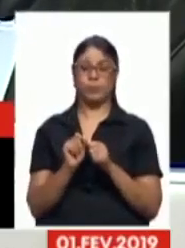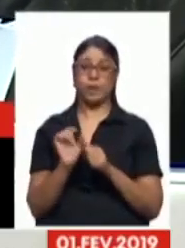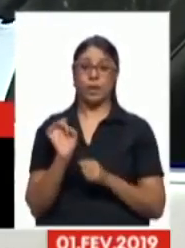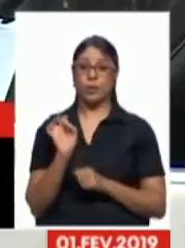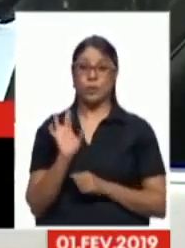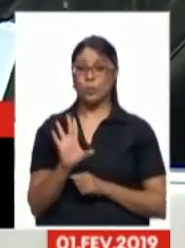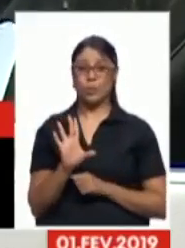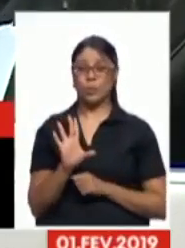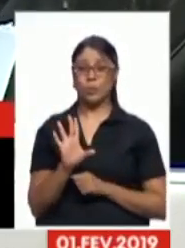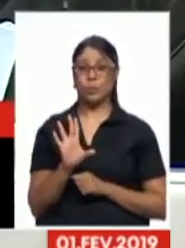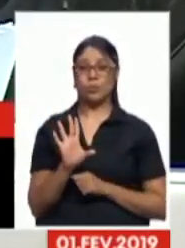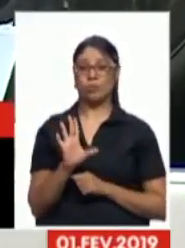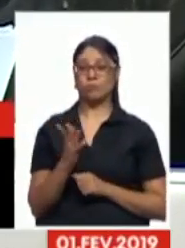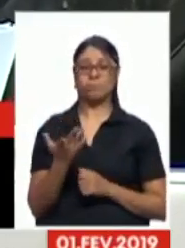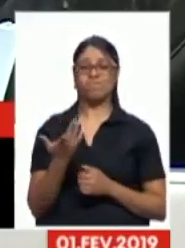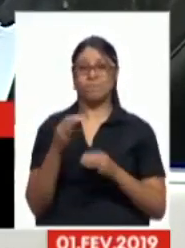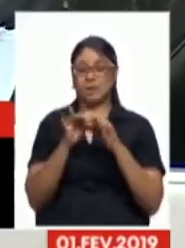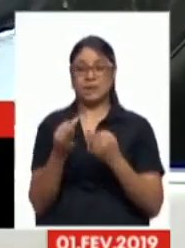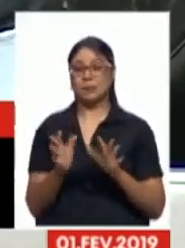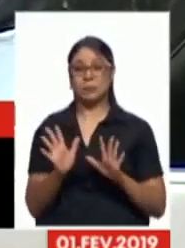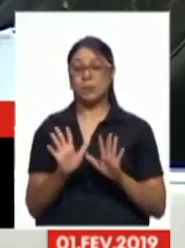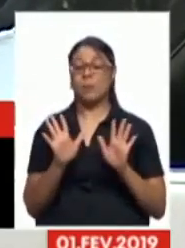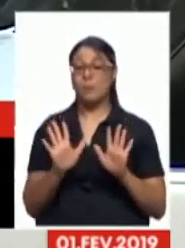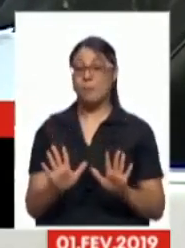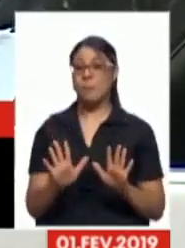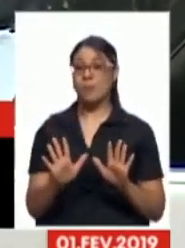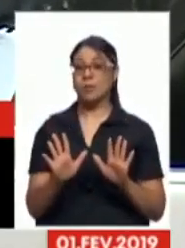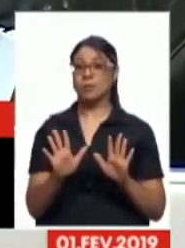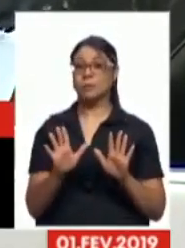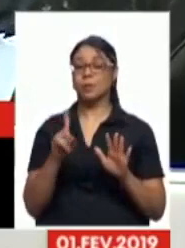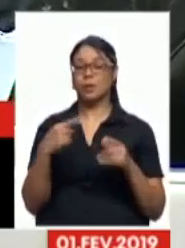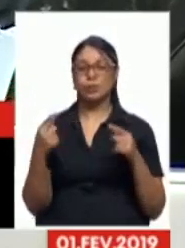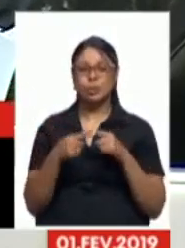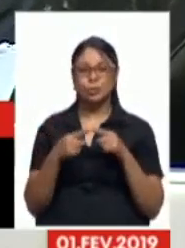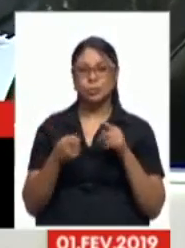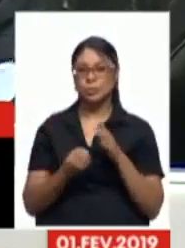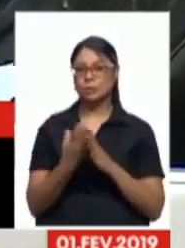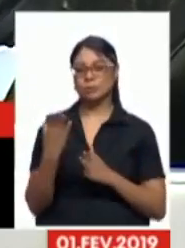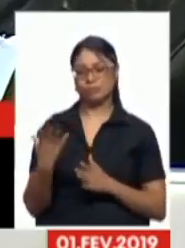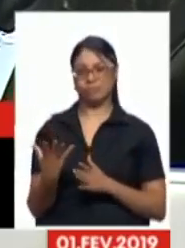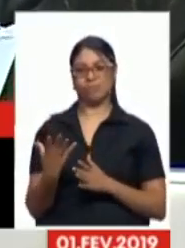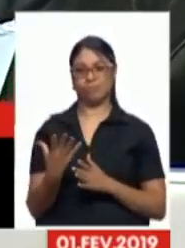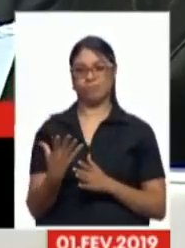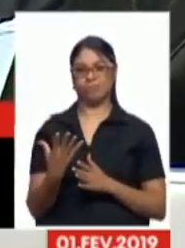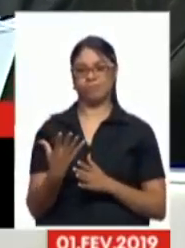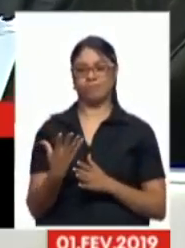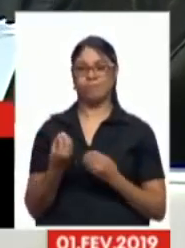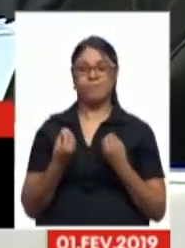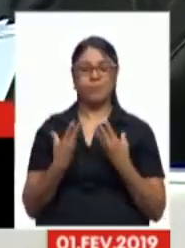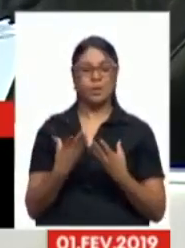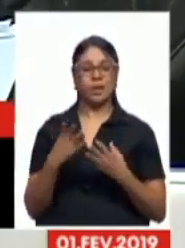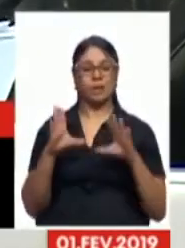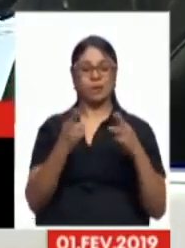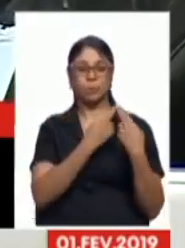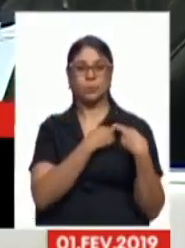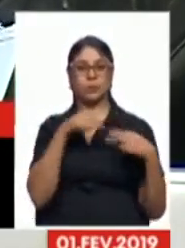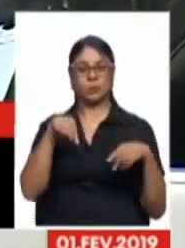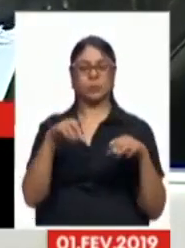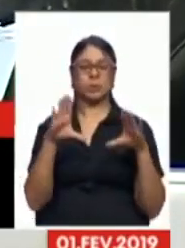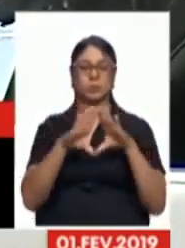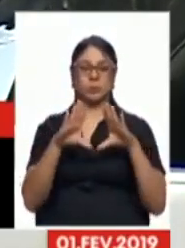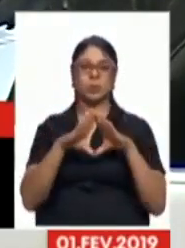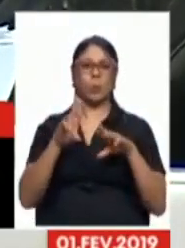mera prerrogativa, e sim de munus inalienável, atribuído a esta casa pela lei